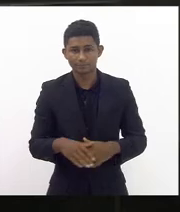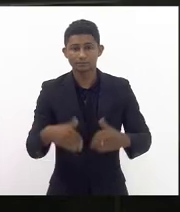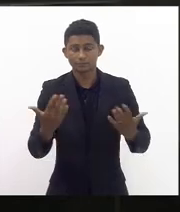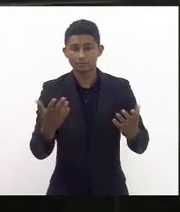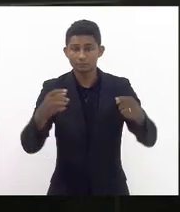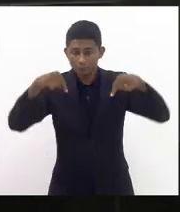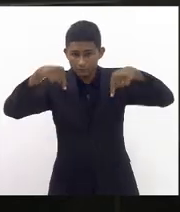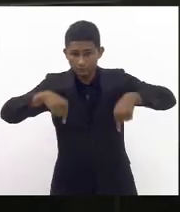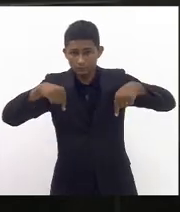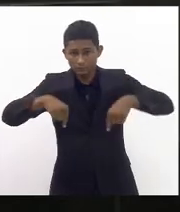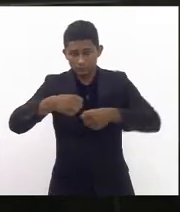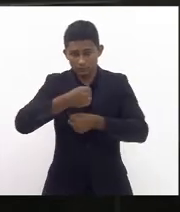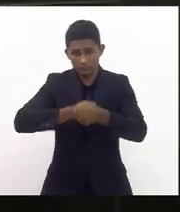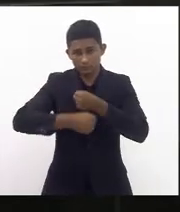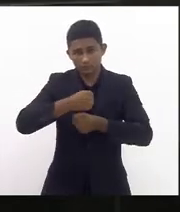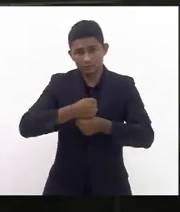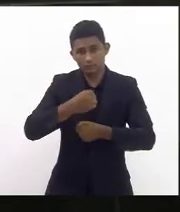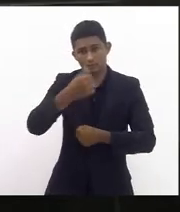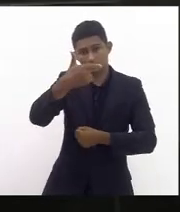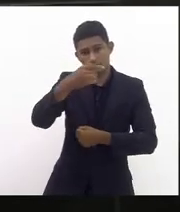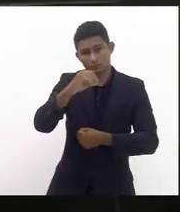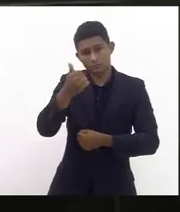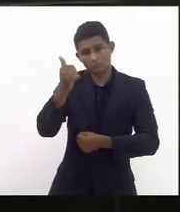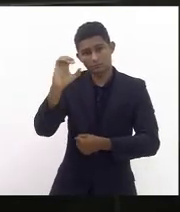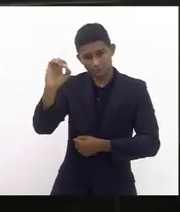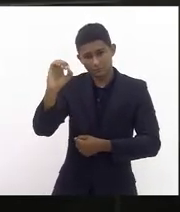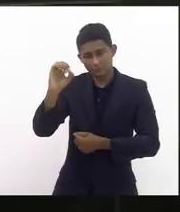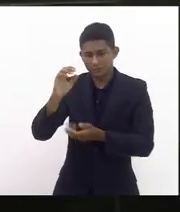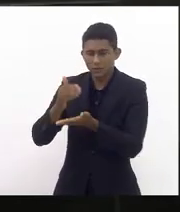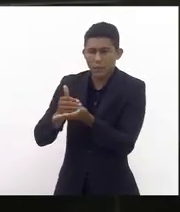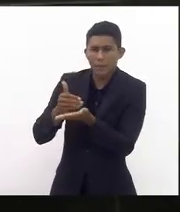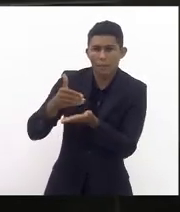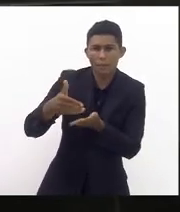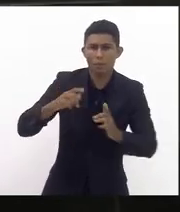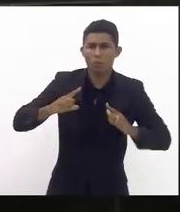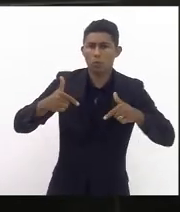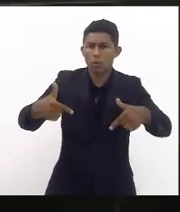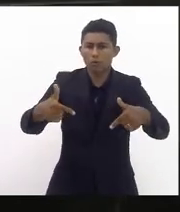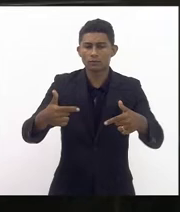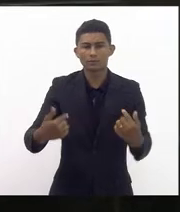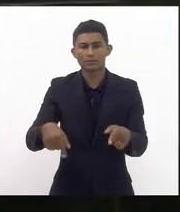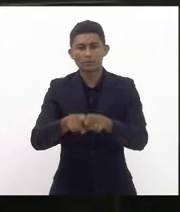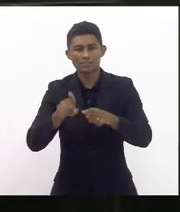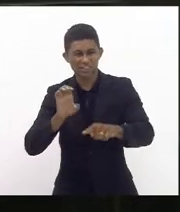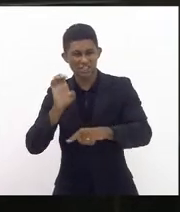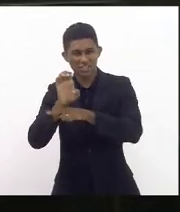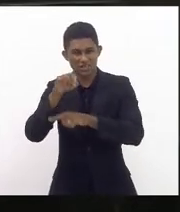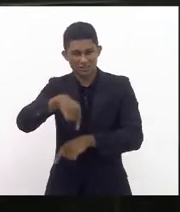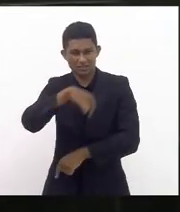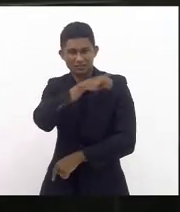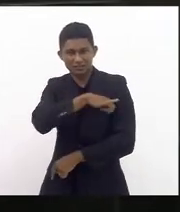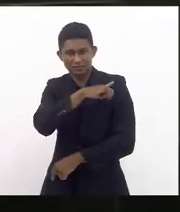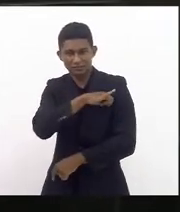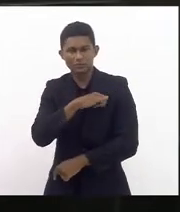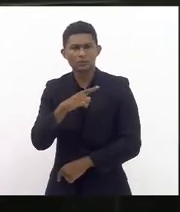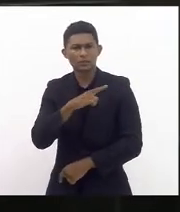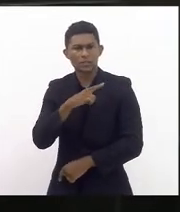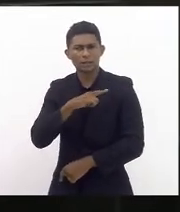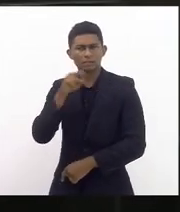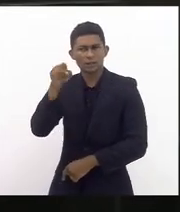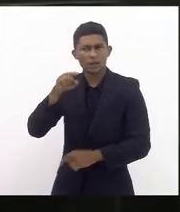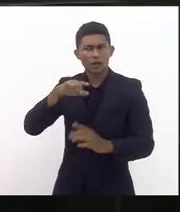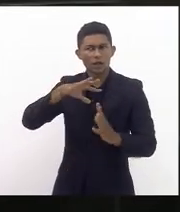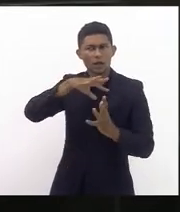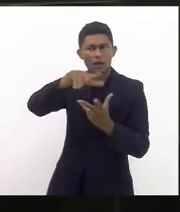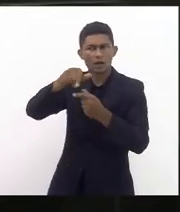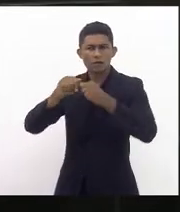aqui em 2010, a partir do momento que o Estado do Rio de Janeiro recebeu de uma agência internacional